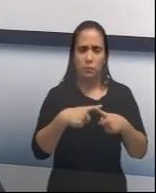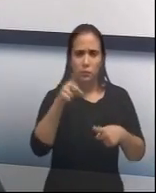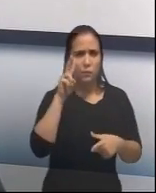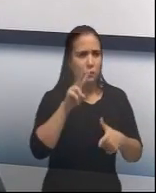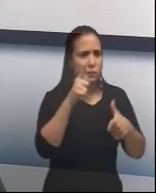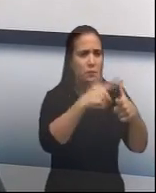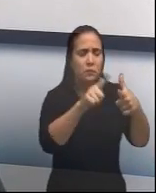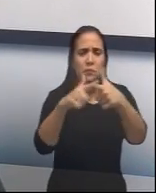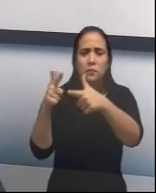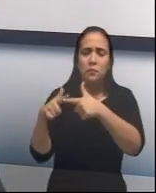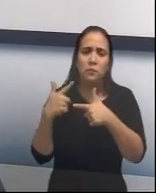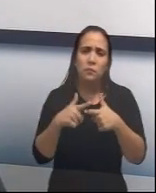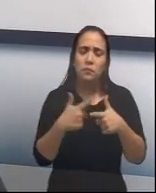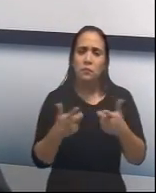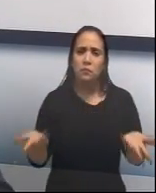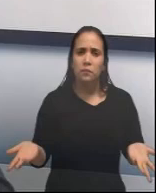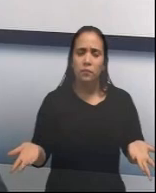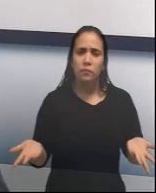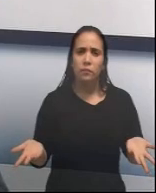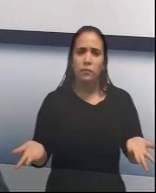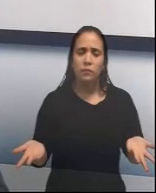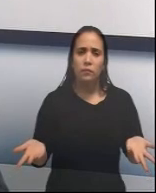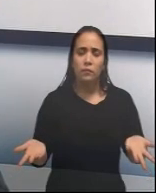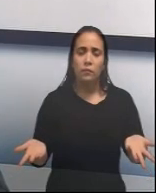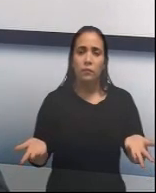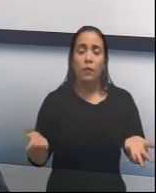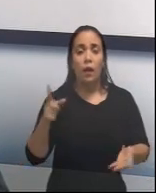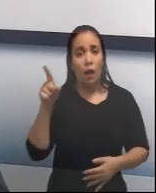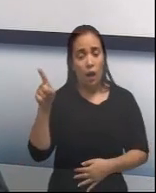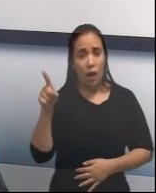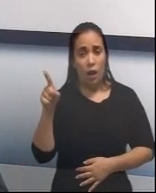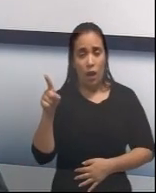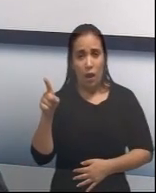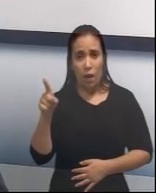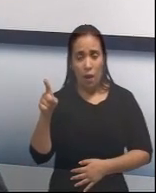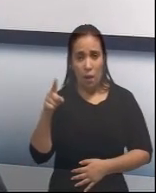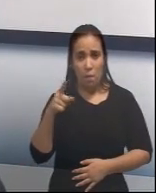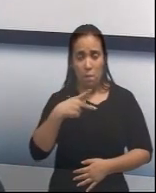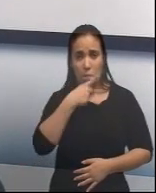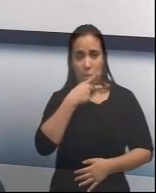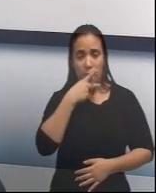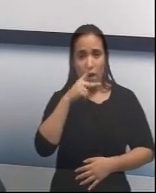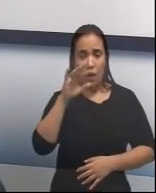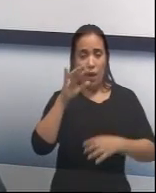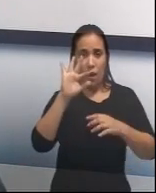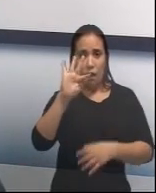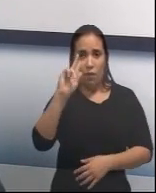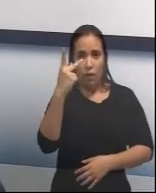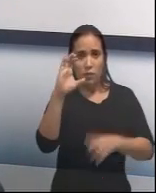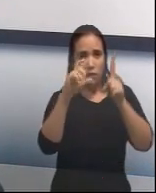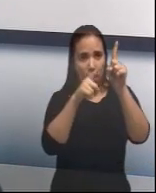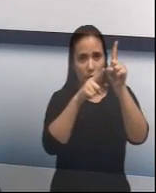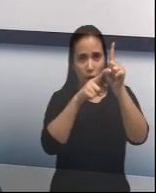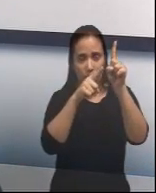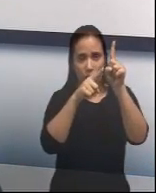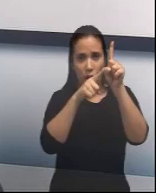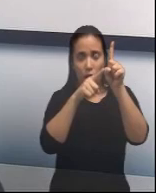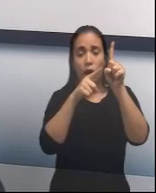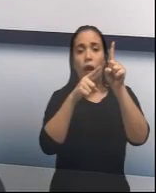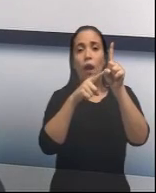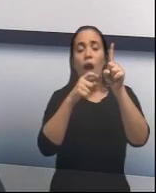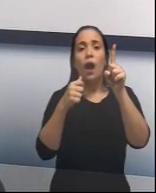dessa. É uma miscelânea. A figura principal do partido, Fernando Henrique Cardoso, apoia um cara que nem filiado ao partido